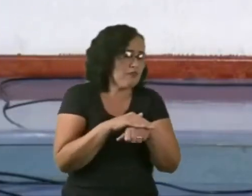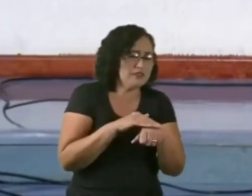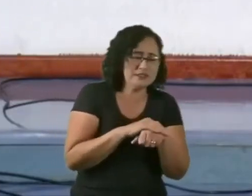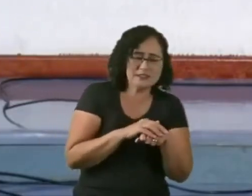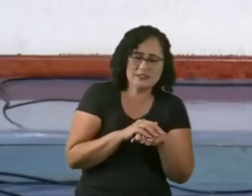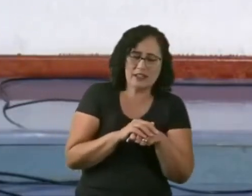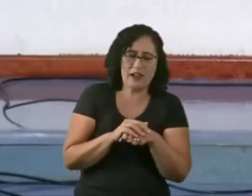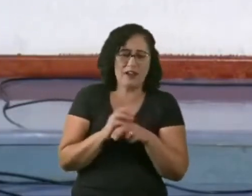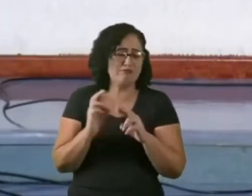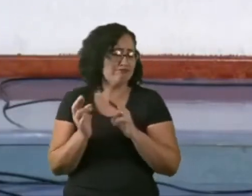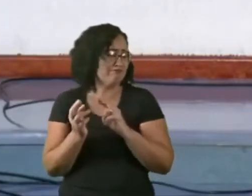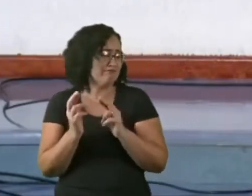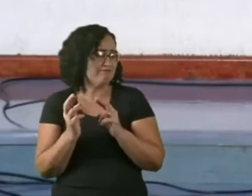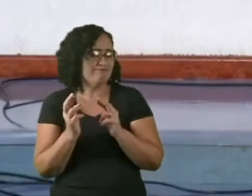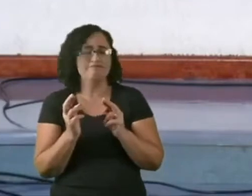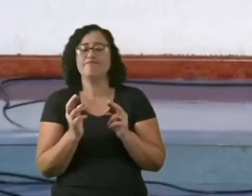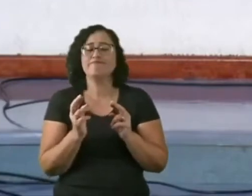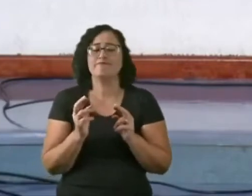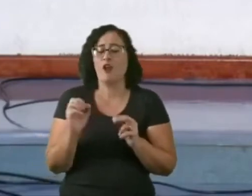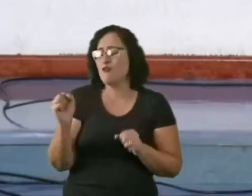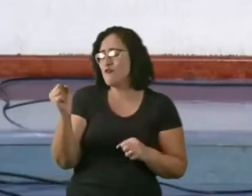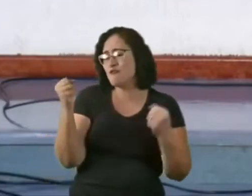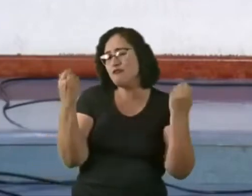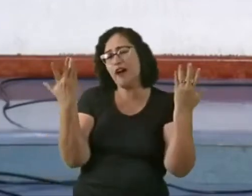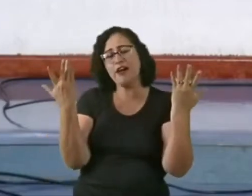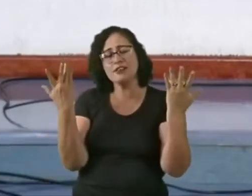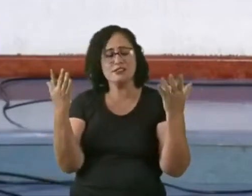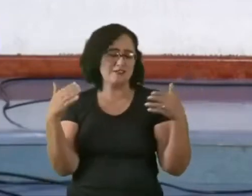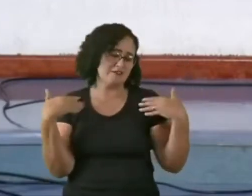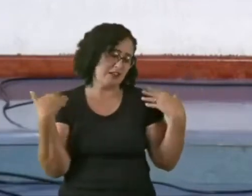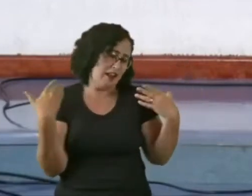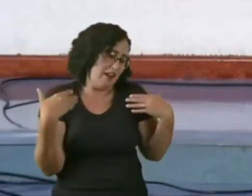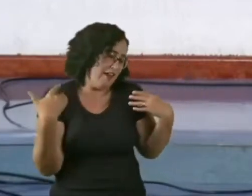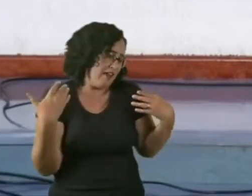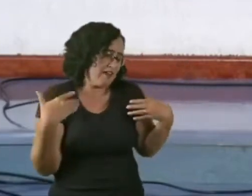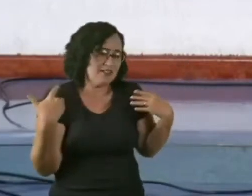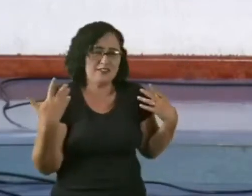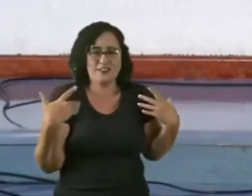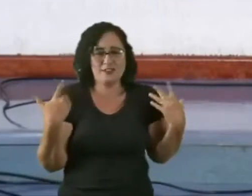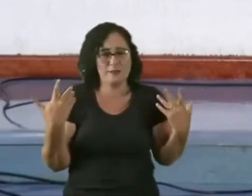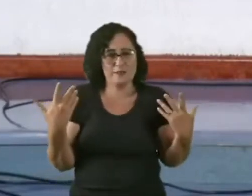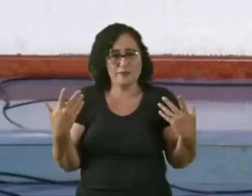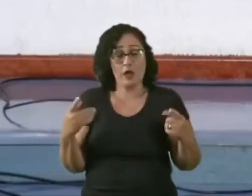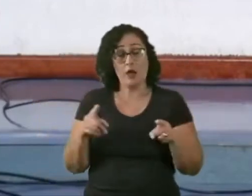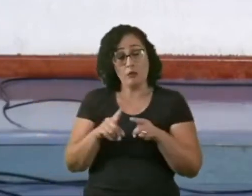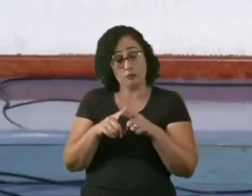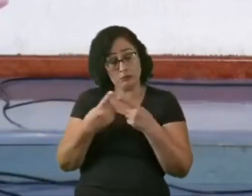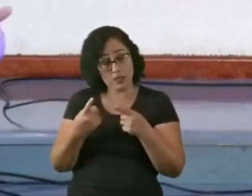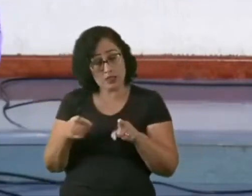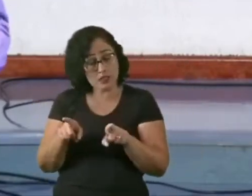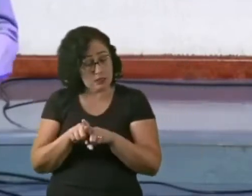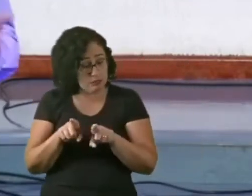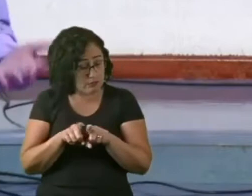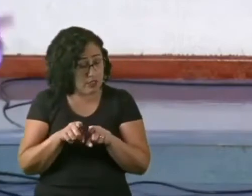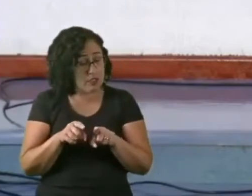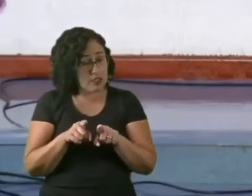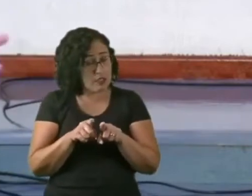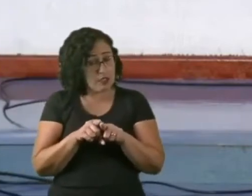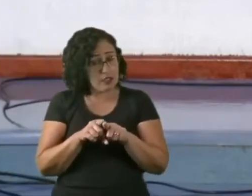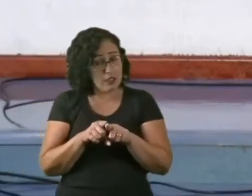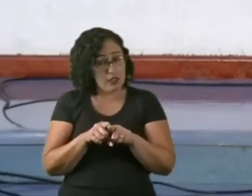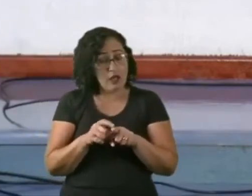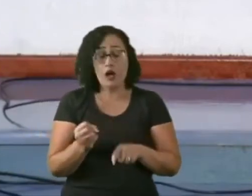caminhada, festas, coisas alegres. Mas também aparecem coisas